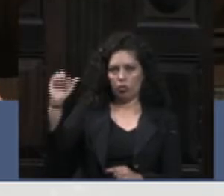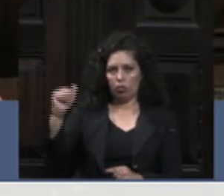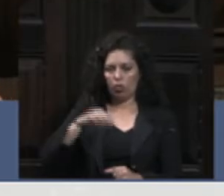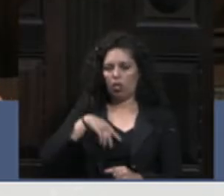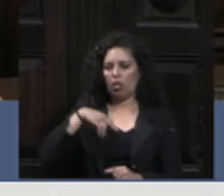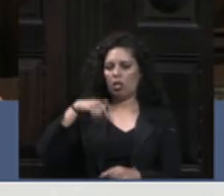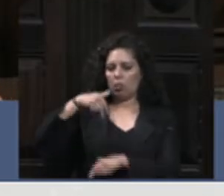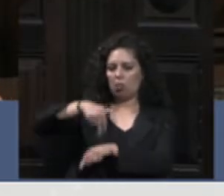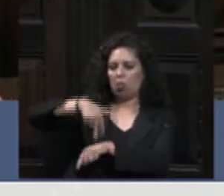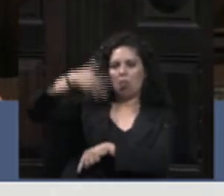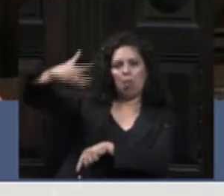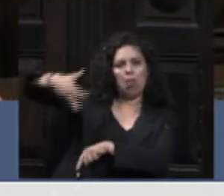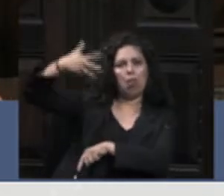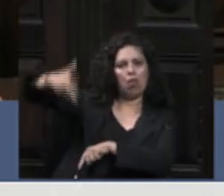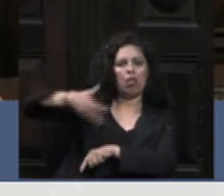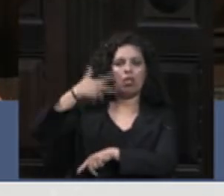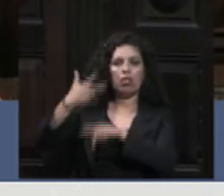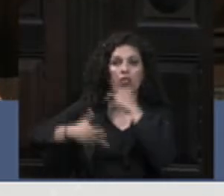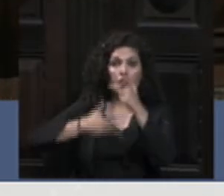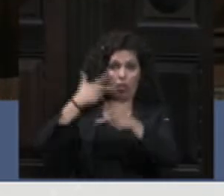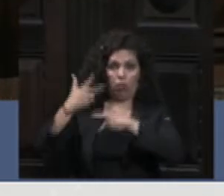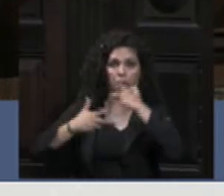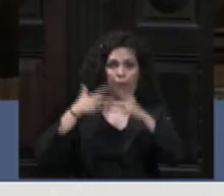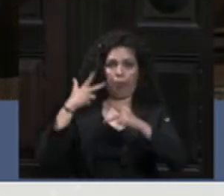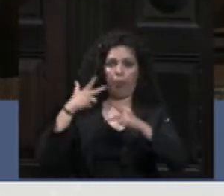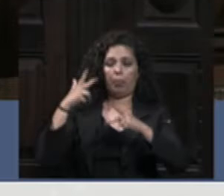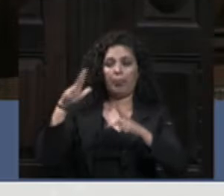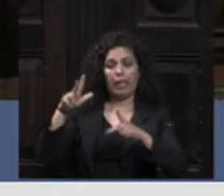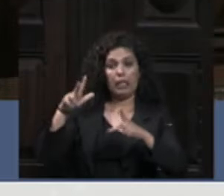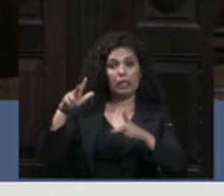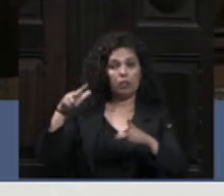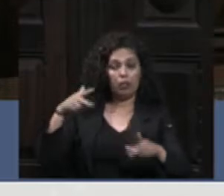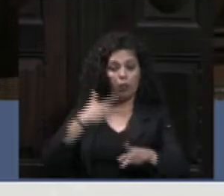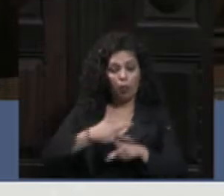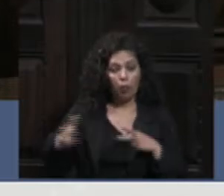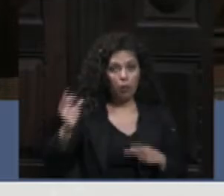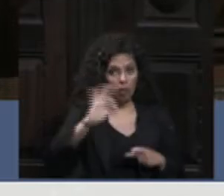foi derrotado nas eleições,